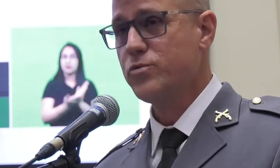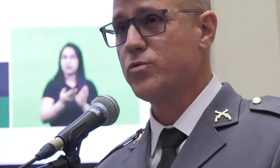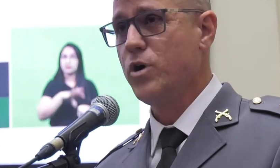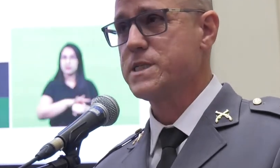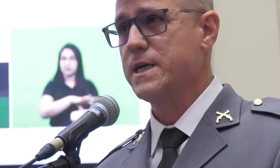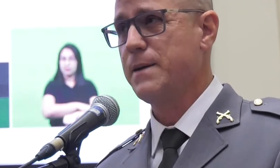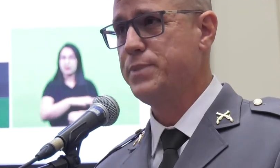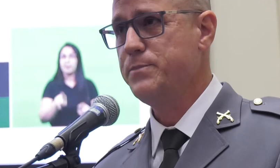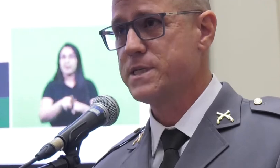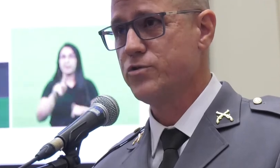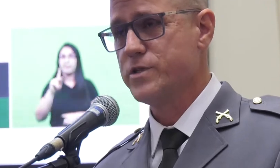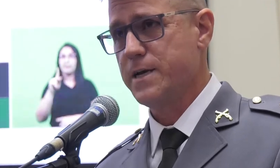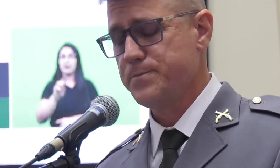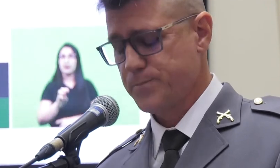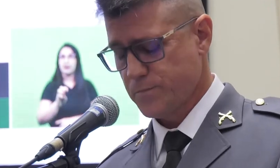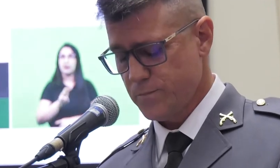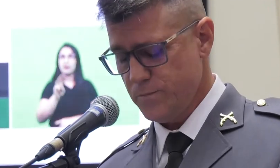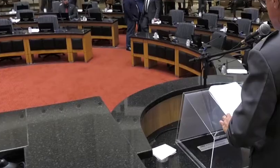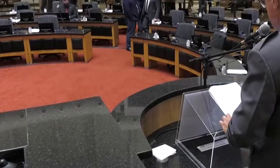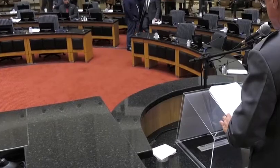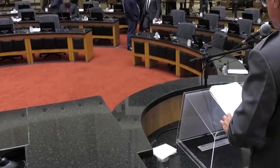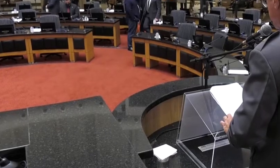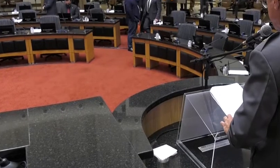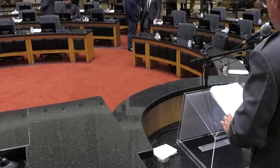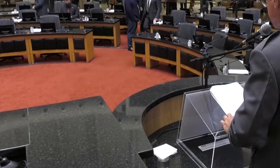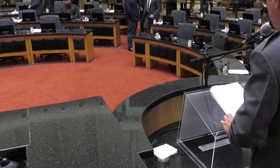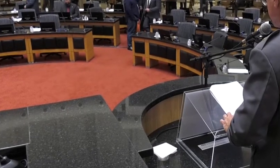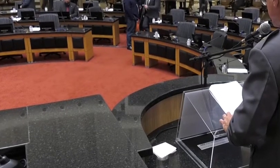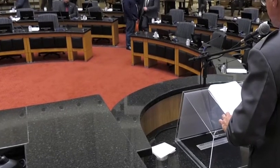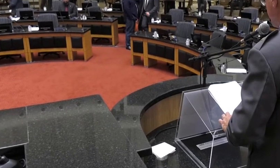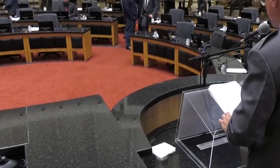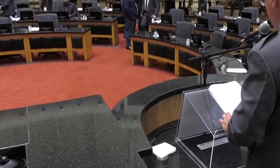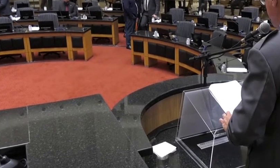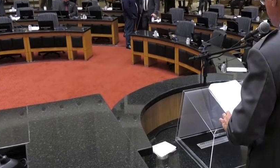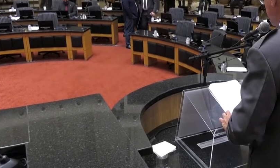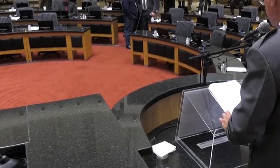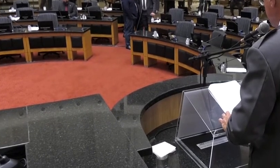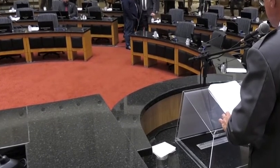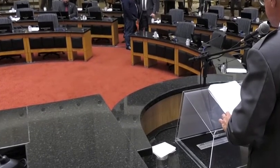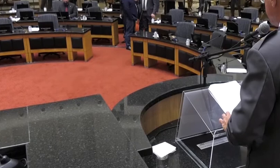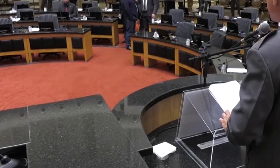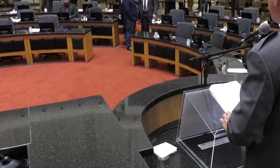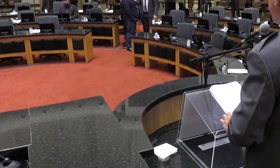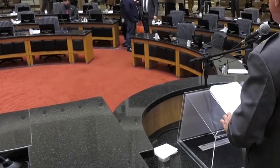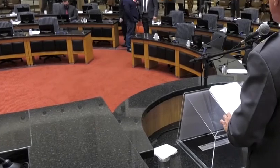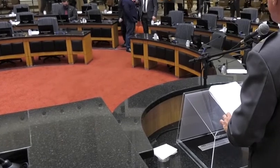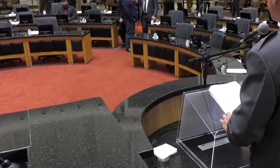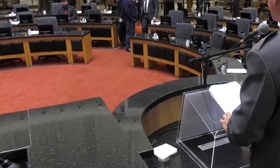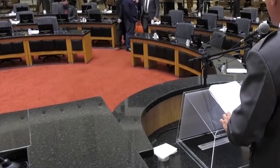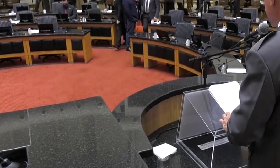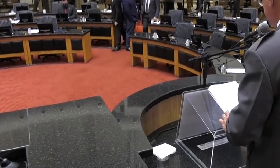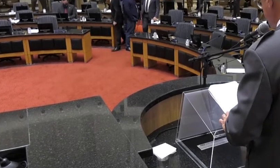acadêmica em mecânica industrial e Segurança Pública é sargento da Polícia Militar de Santa Catarina desde